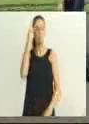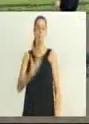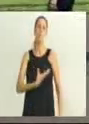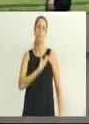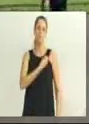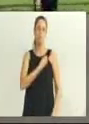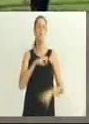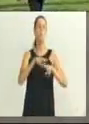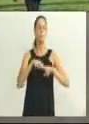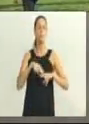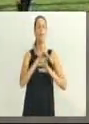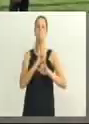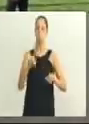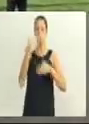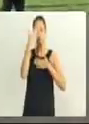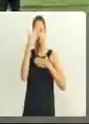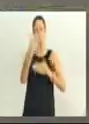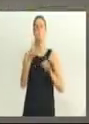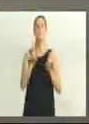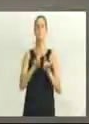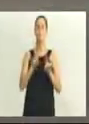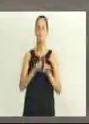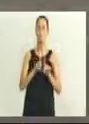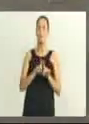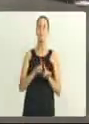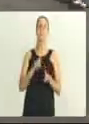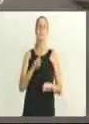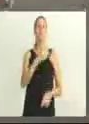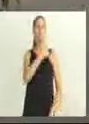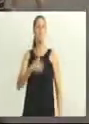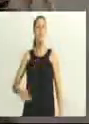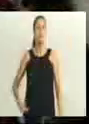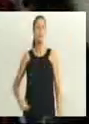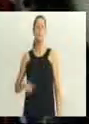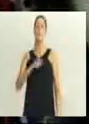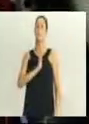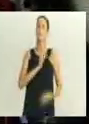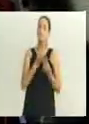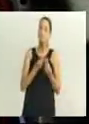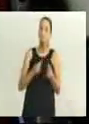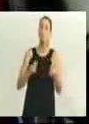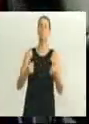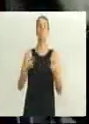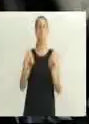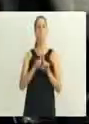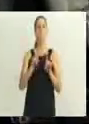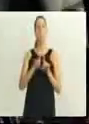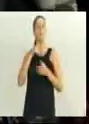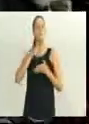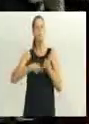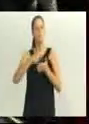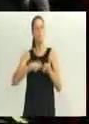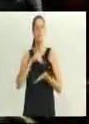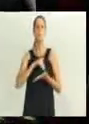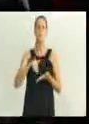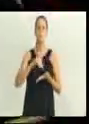de agradecimento à sensibilidade do governador Colombo, à persistência e à seriedade e o trabalho comprometido do secretário João